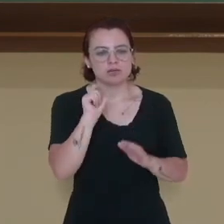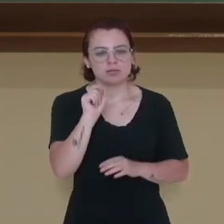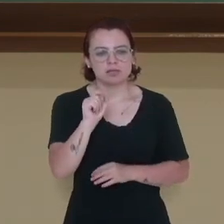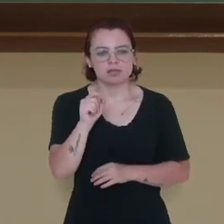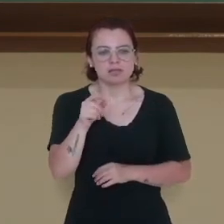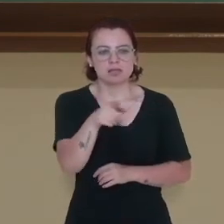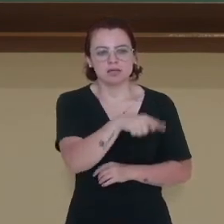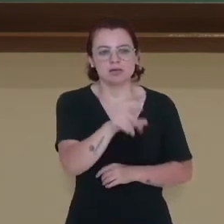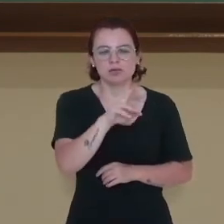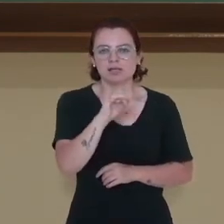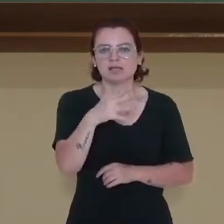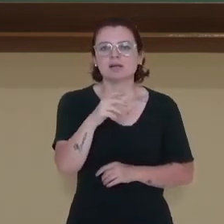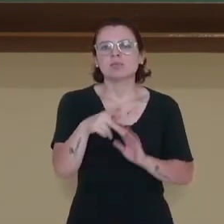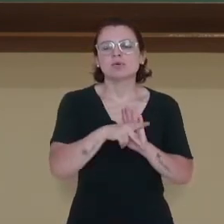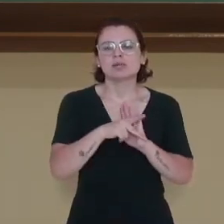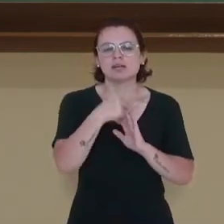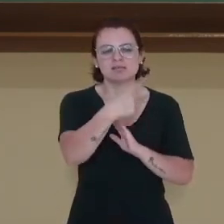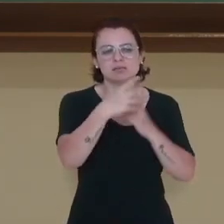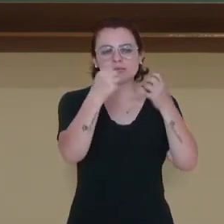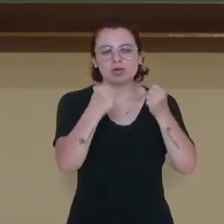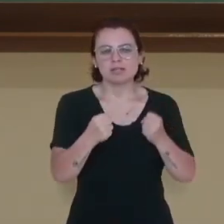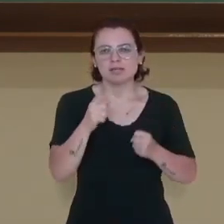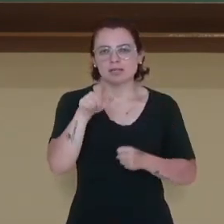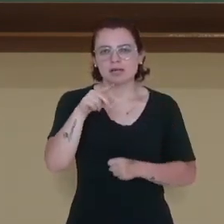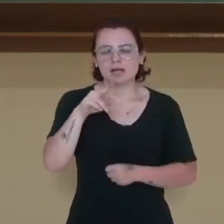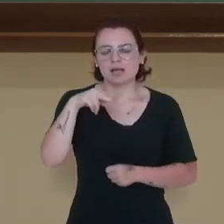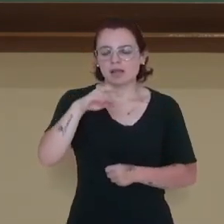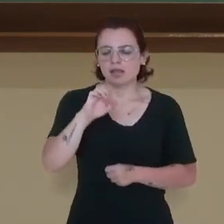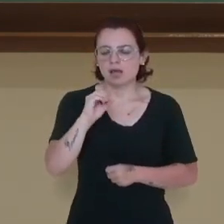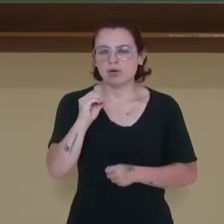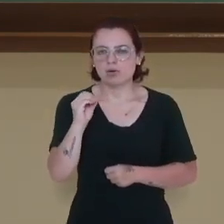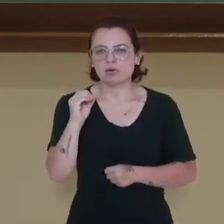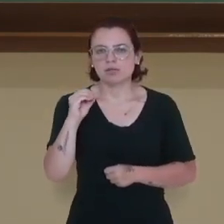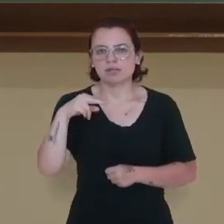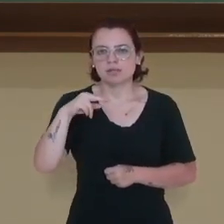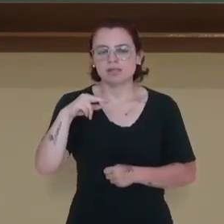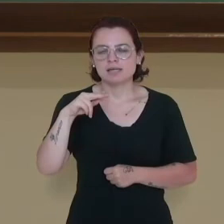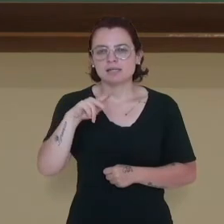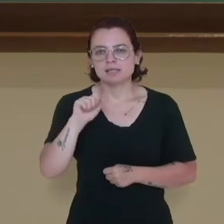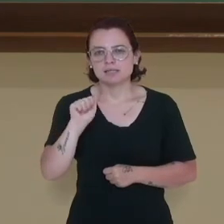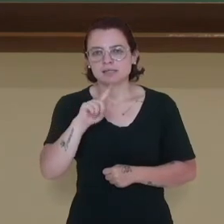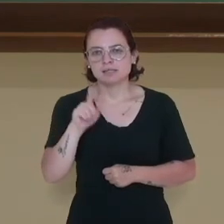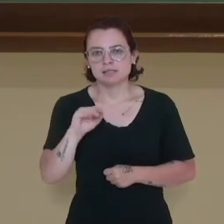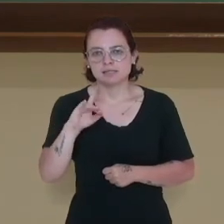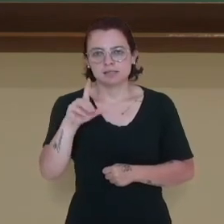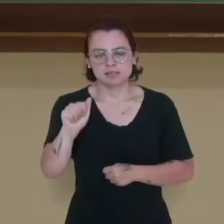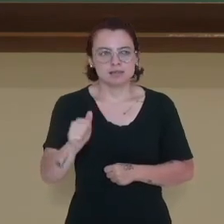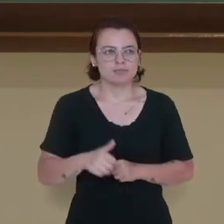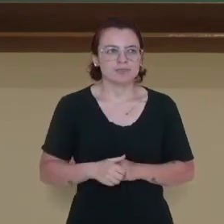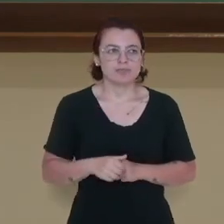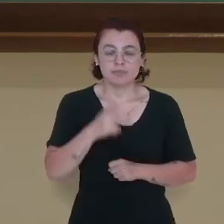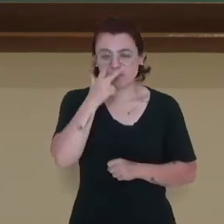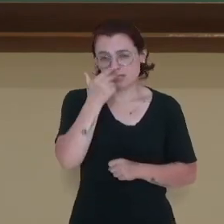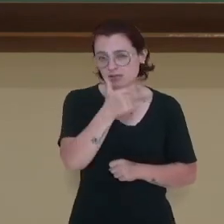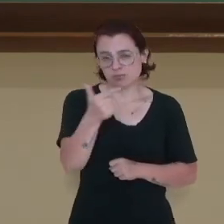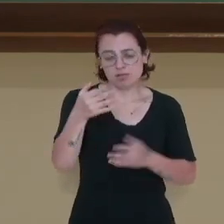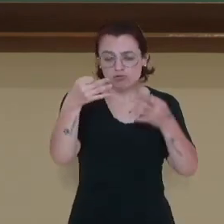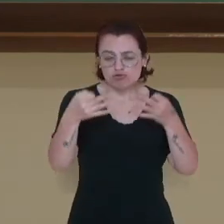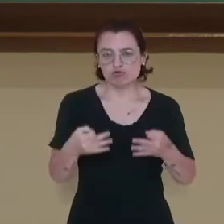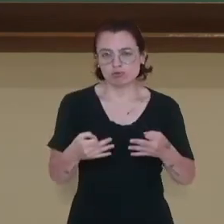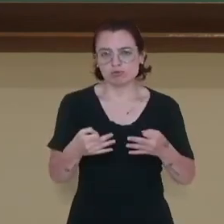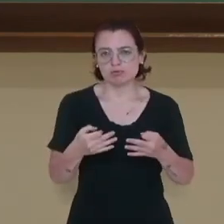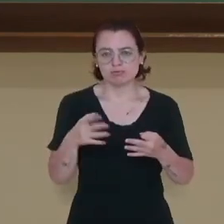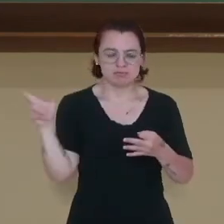neonazista. Bom, do ponto de vista do Ocidente, é uma guerra que está fazendo ali injusta na Ucrânia, ou seja,